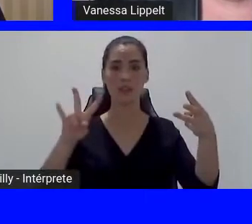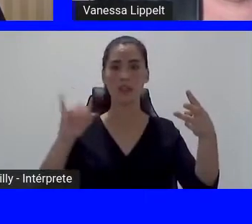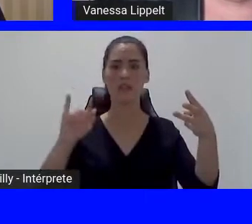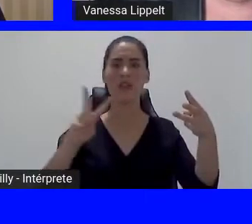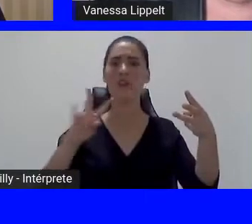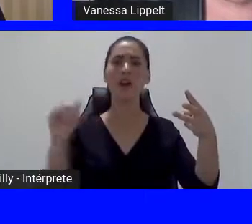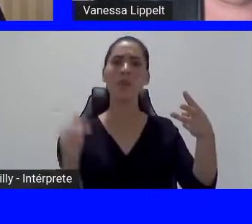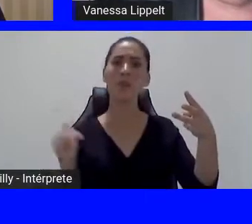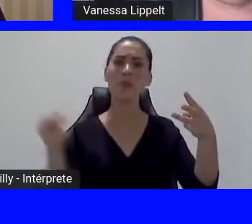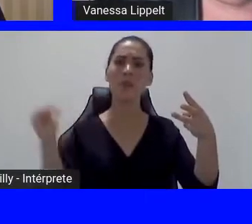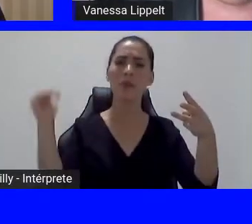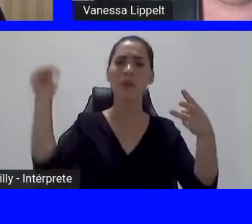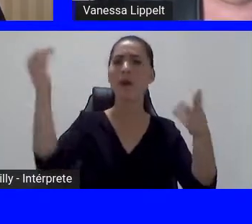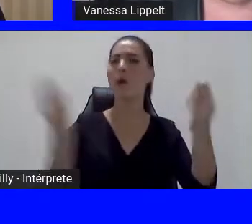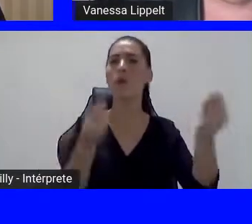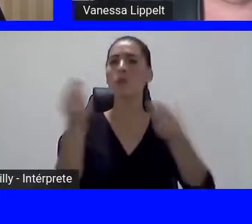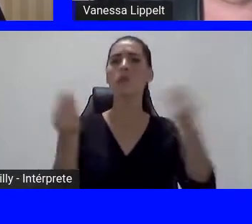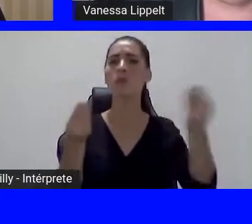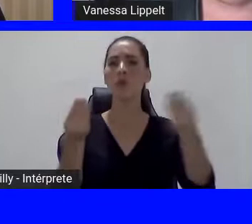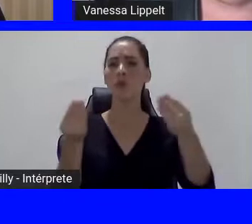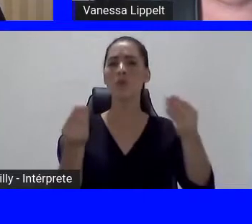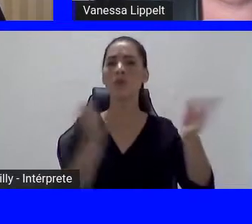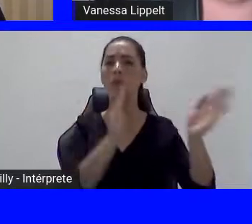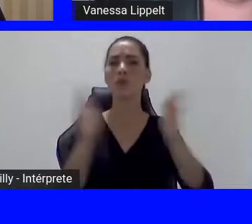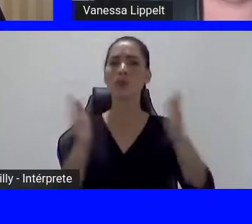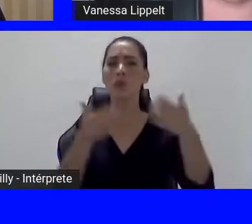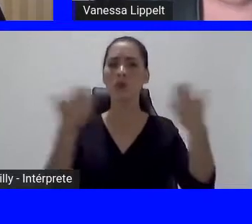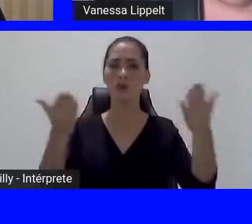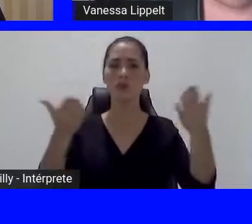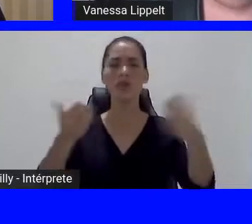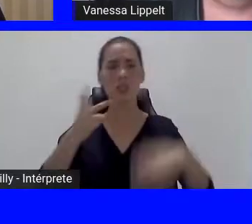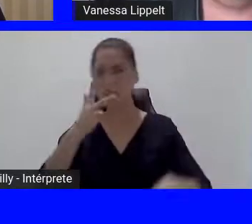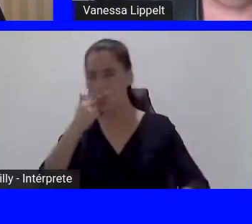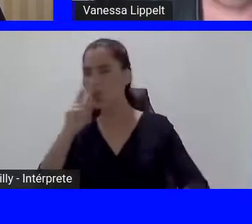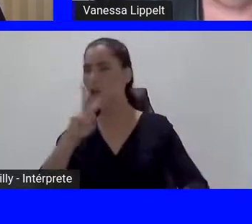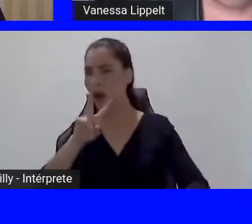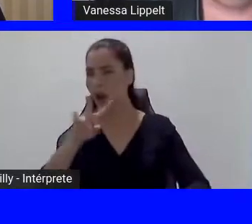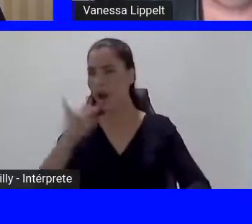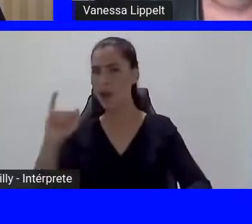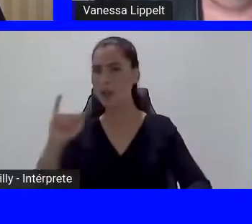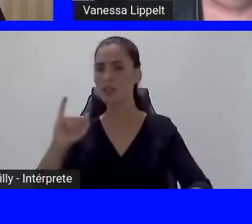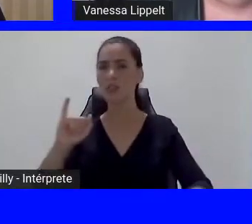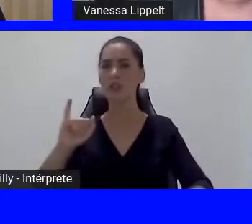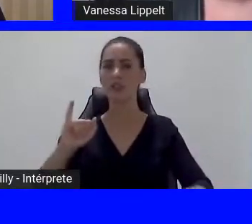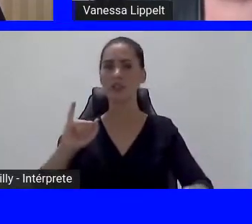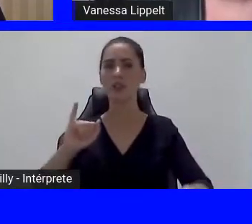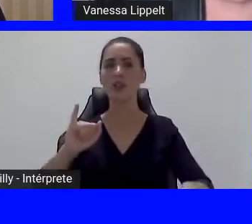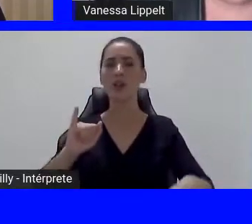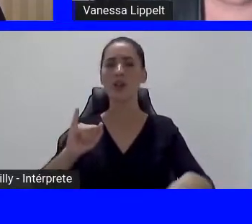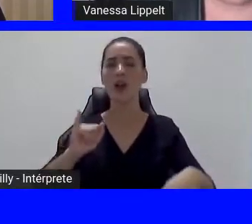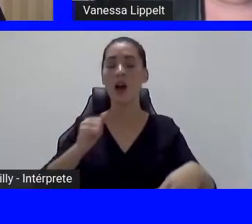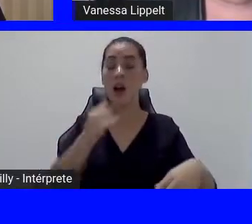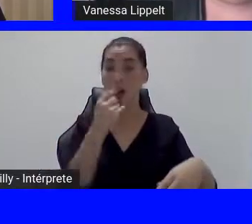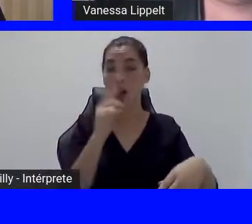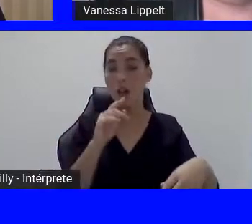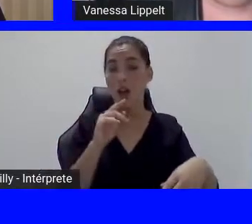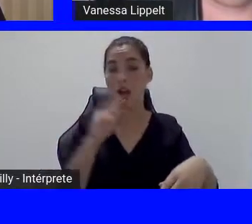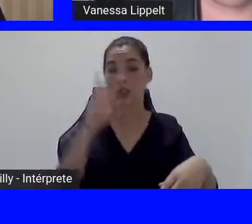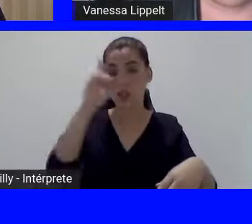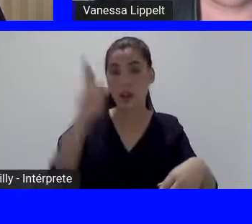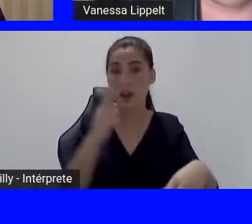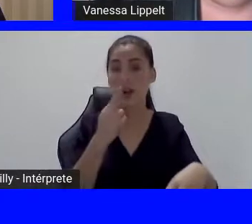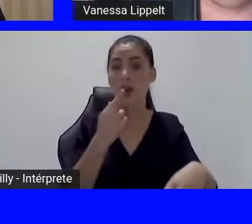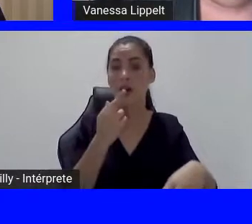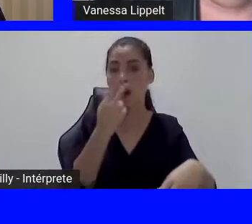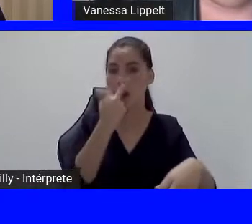A senhora acredita que em algum momento os outros candidatos da Terceira Via possam abrir mão de suas candidaturas para, por exemplo, apoiar a